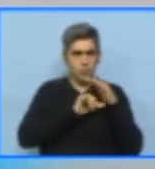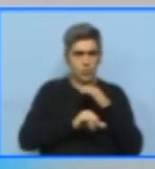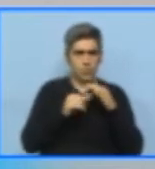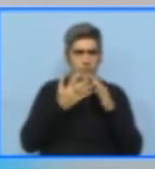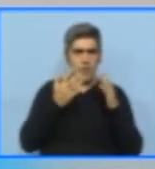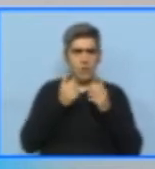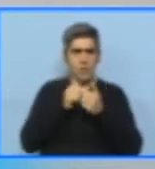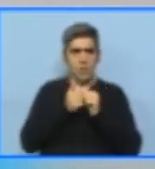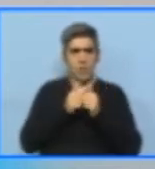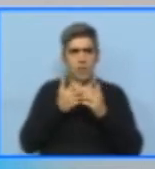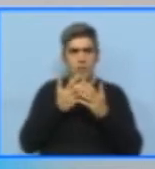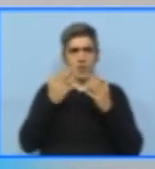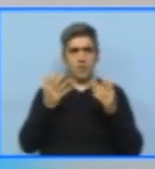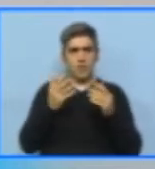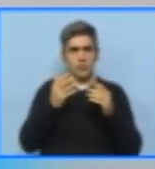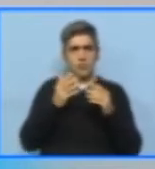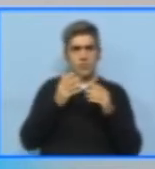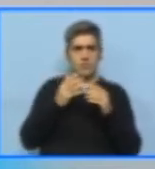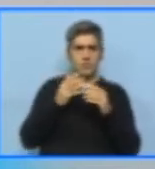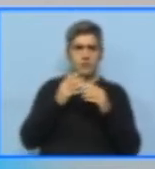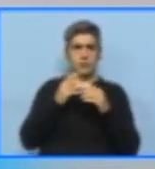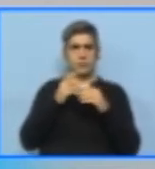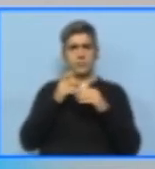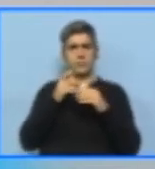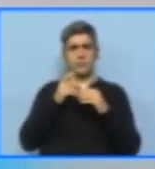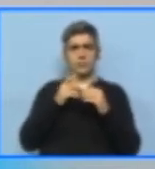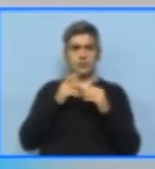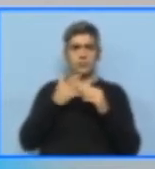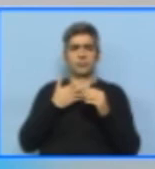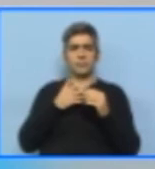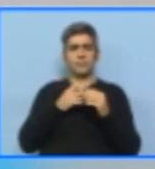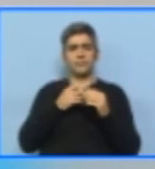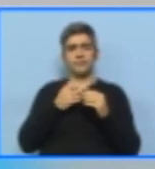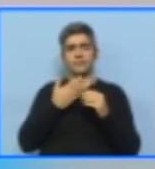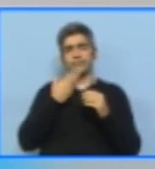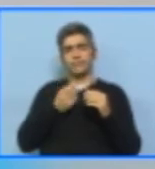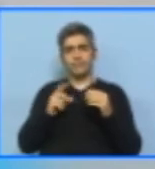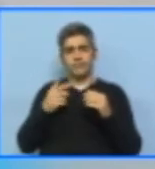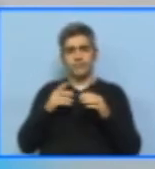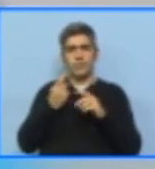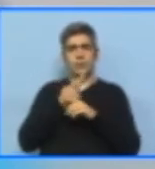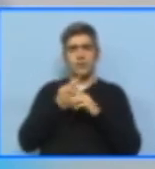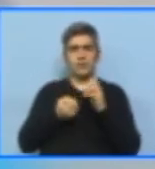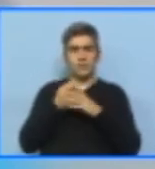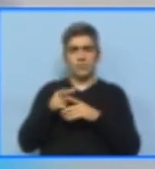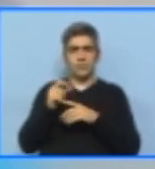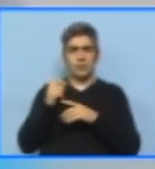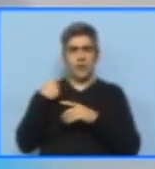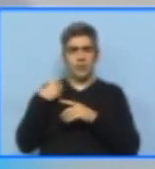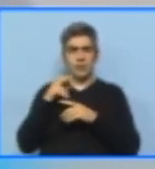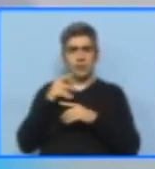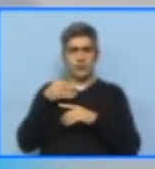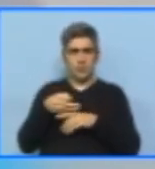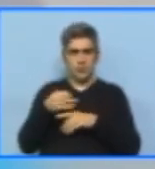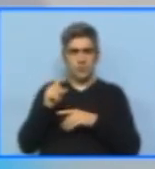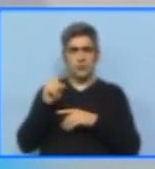um concorrente desleal naquilo que é a produção de conteúdos clássicos aqui desta casa, da RTP e